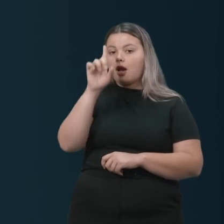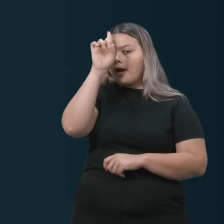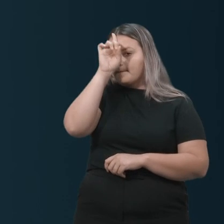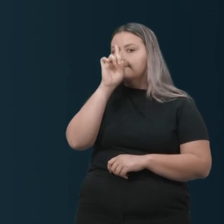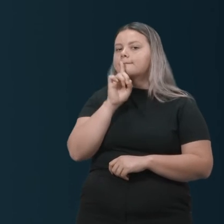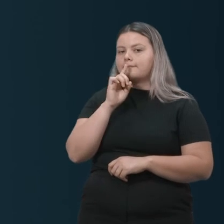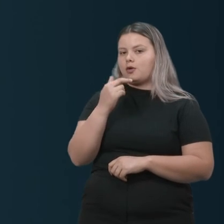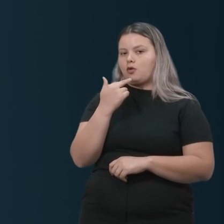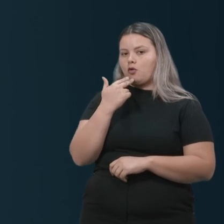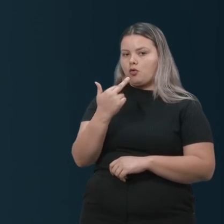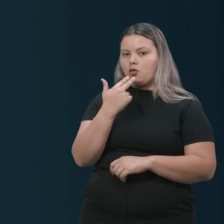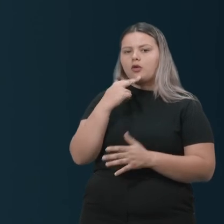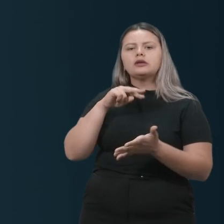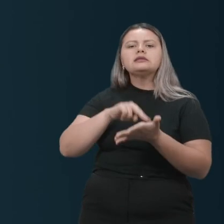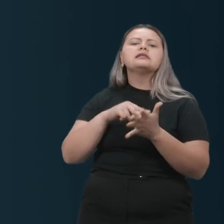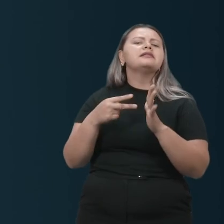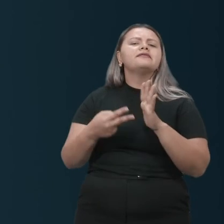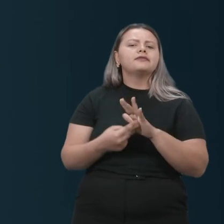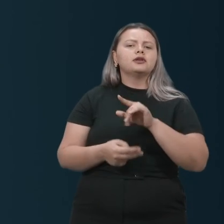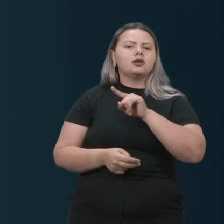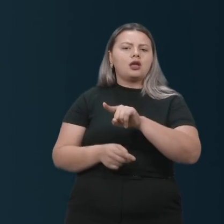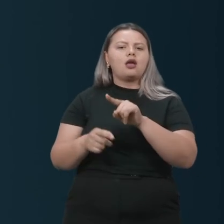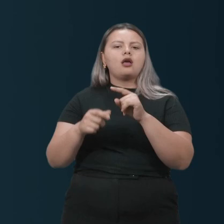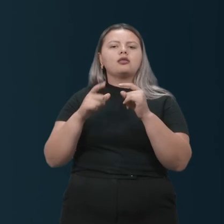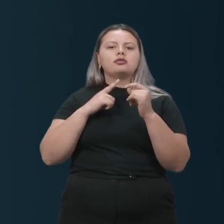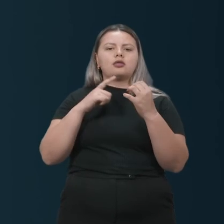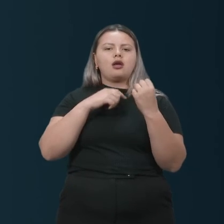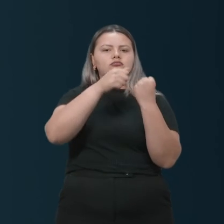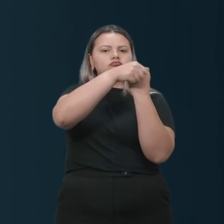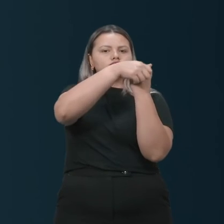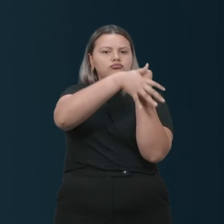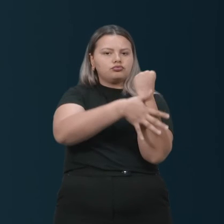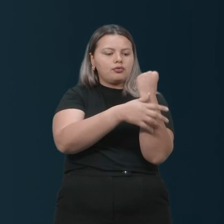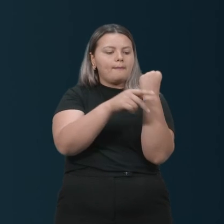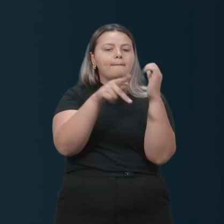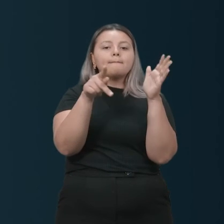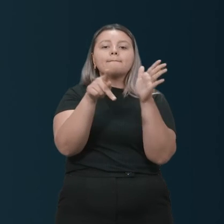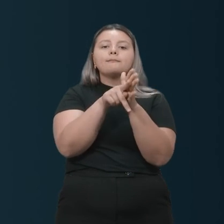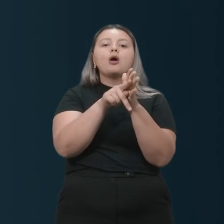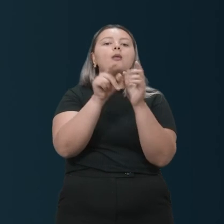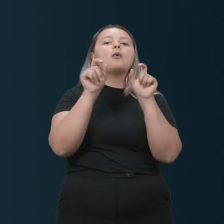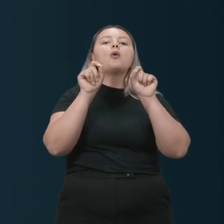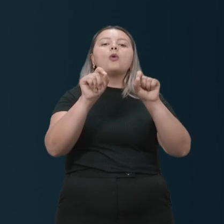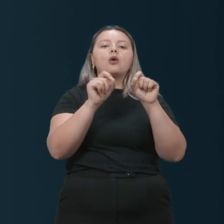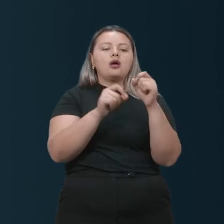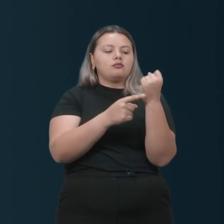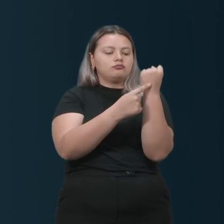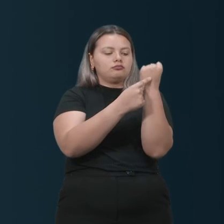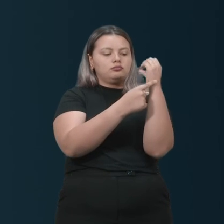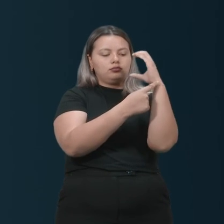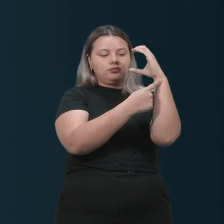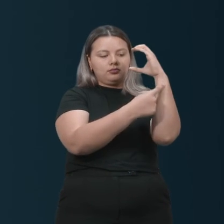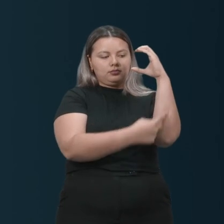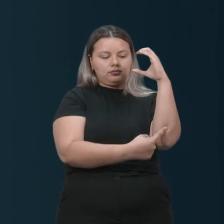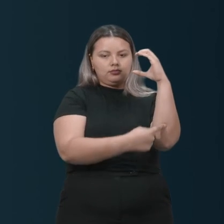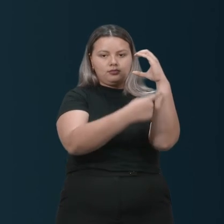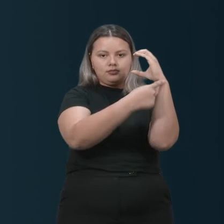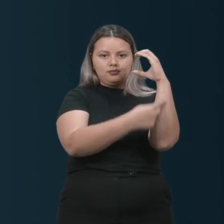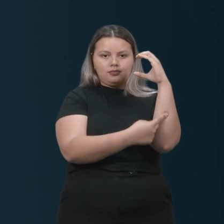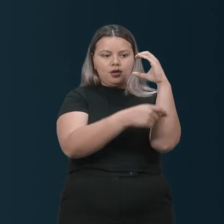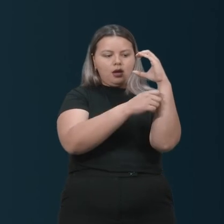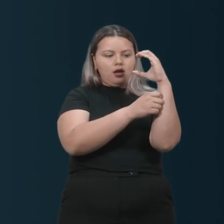em amarelo várias projeções saindo da medula espinal. Todas essas